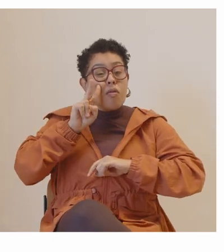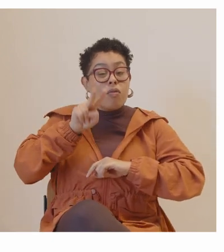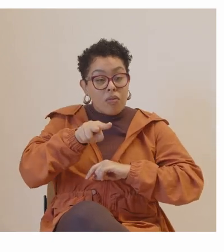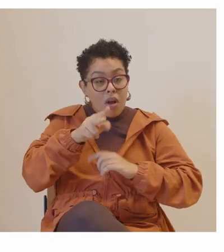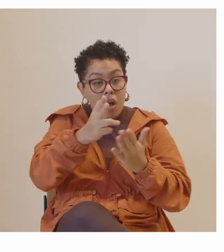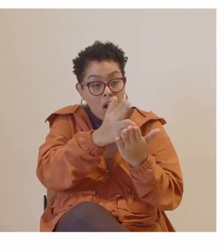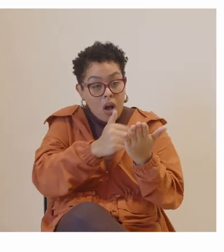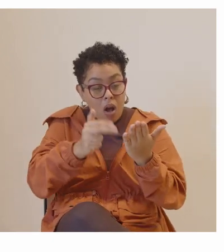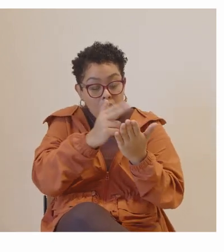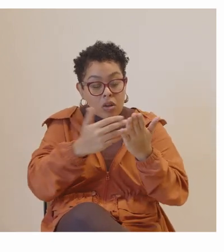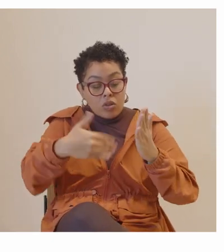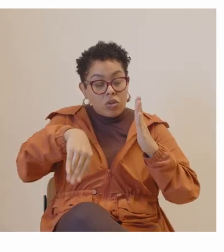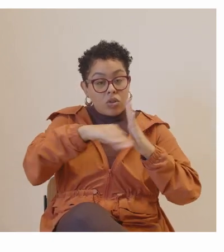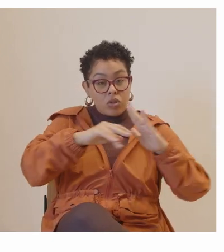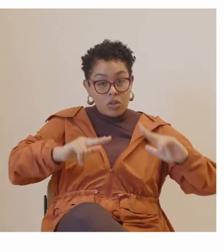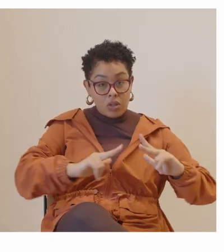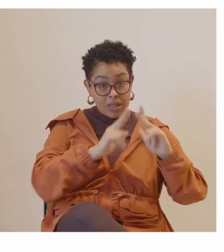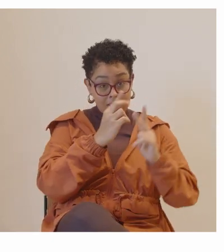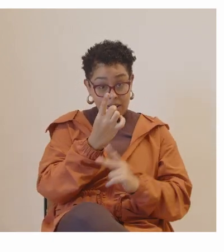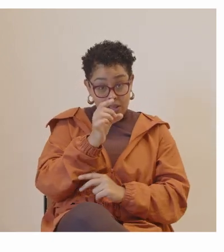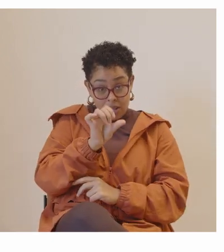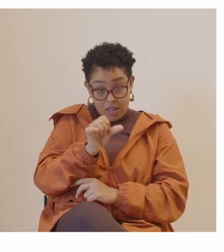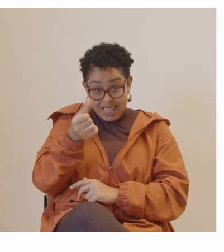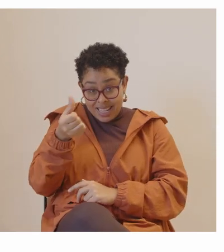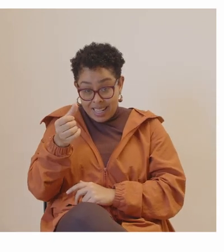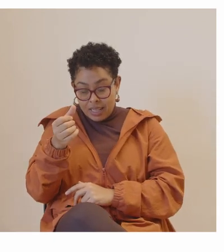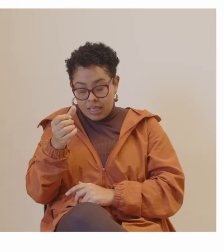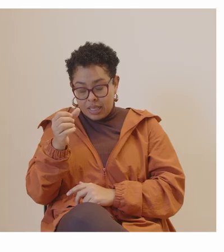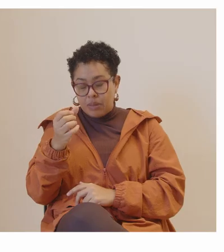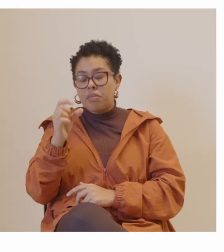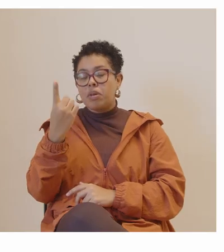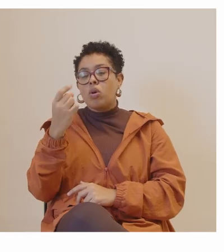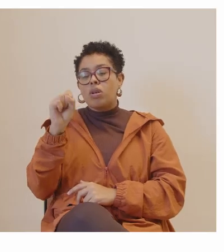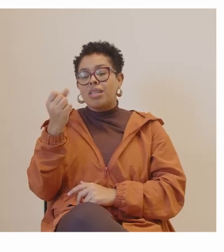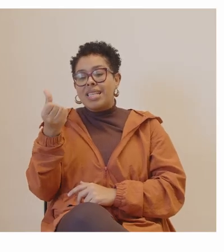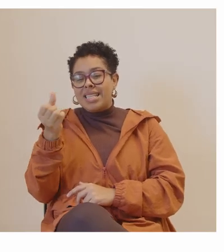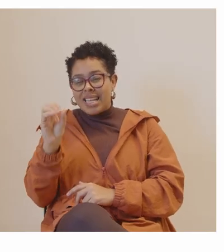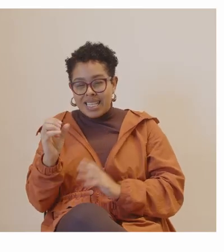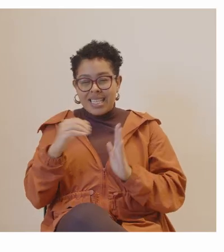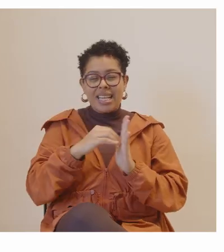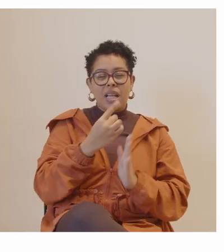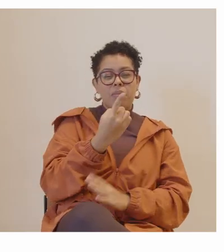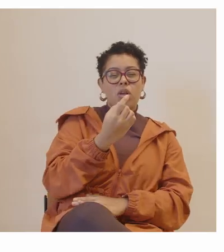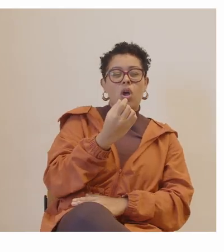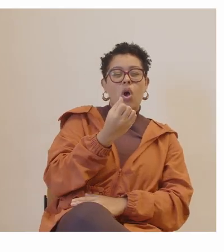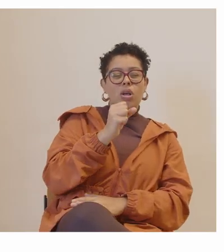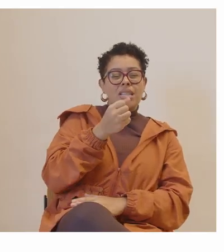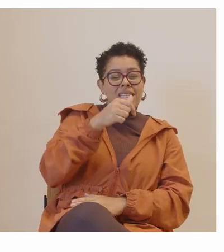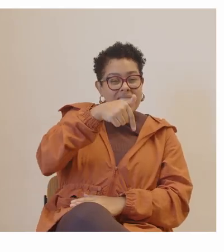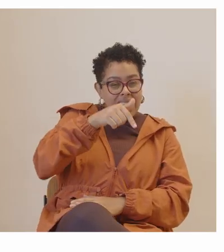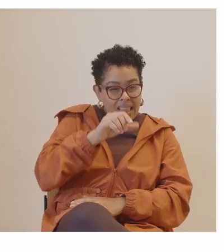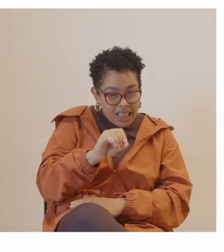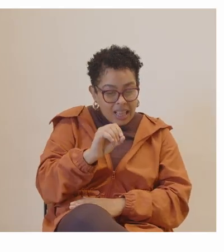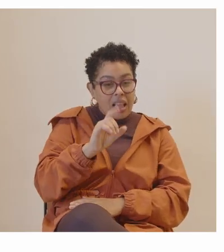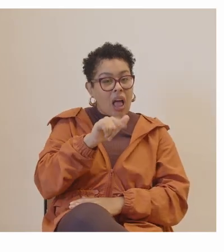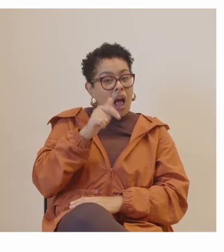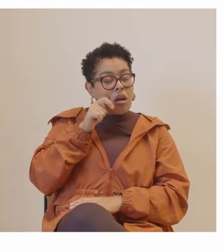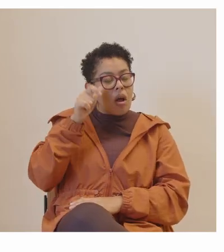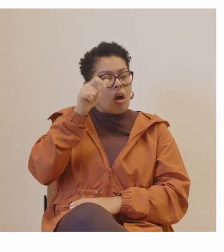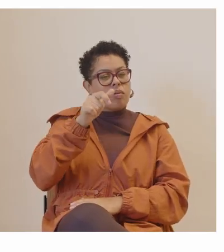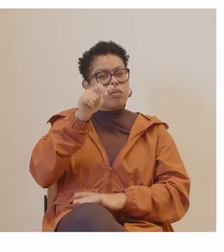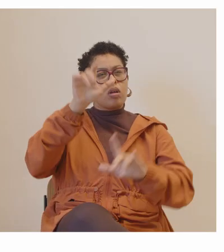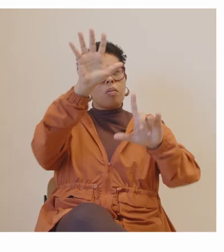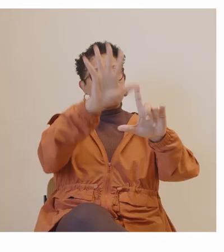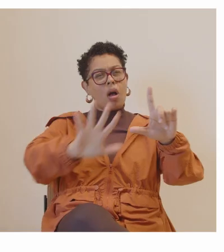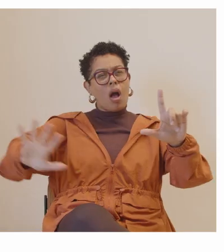chega em Paris, nos anos 60, e mesmo nos anos 70, ele é um artista muito interessado do que é a